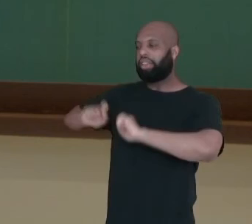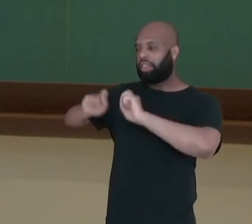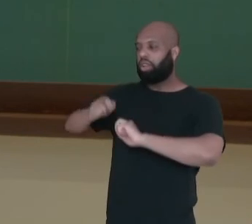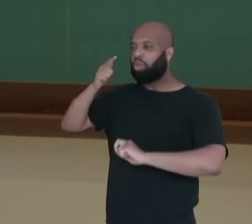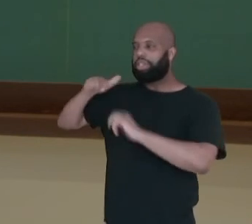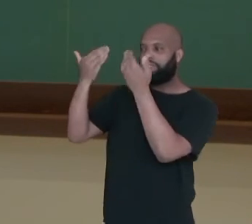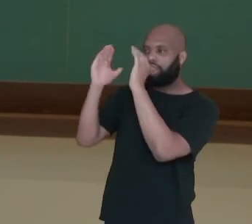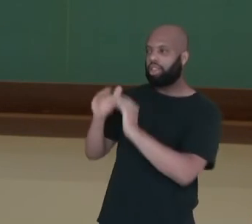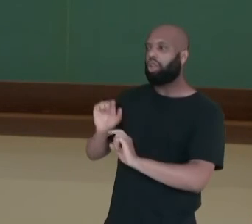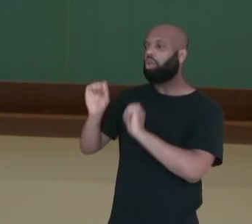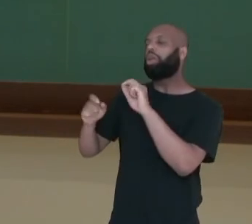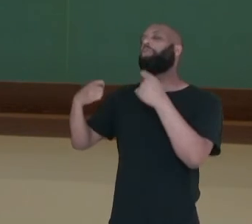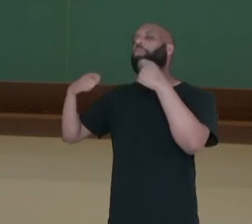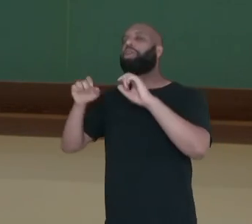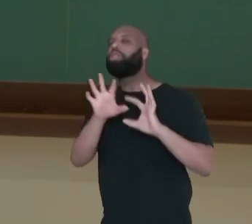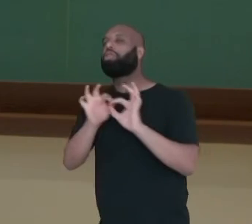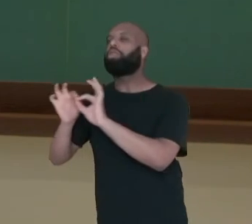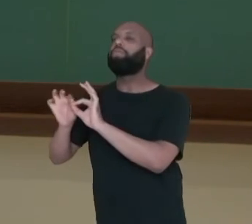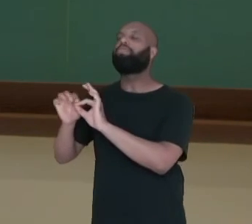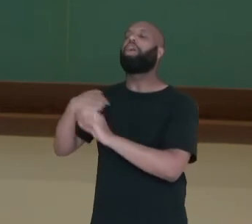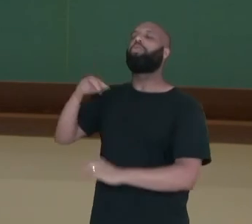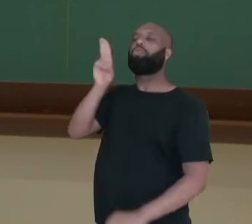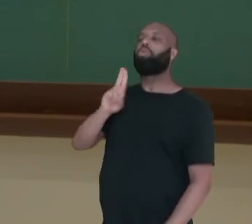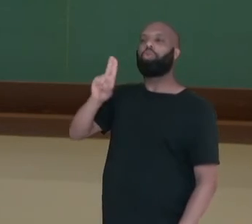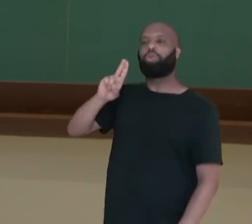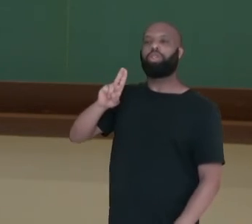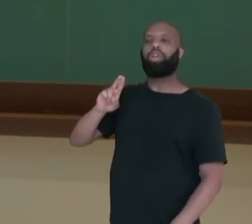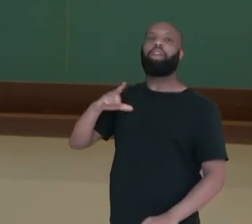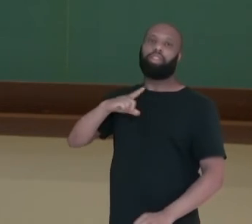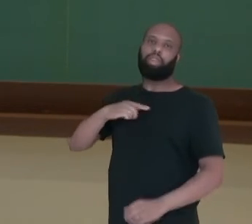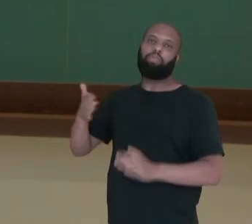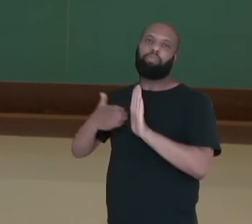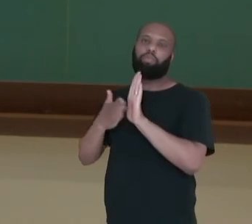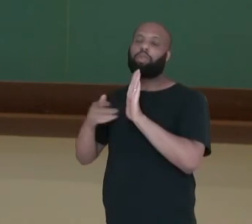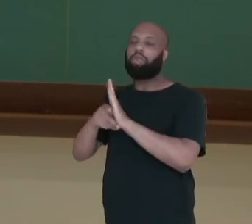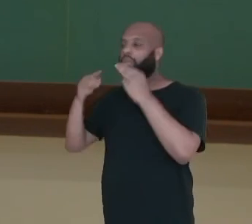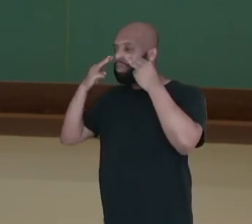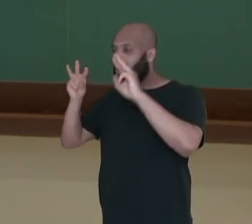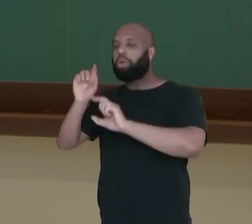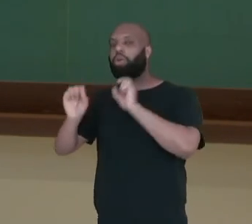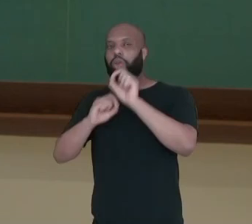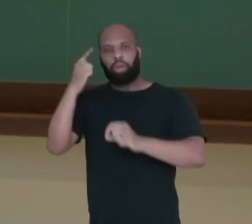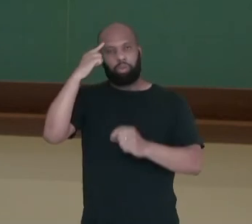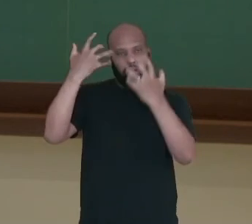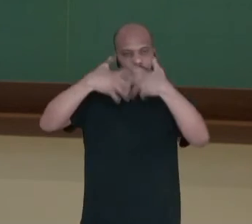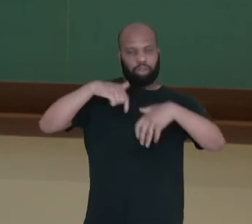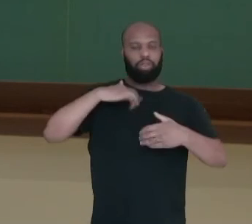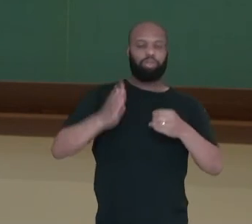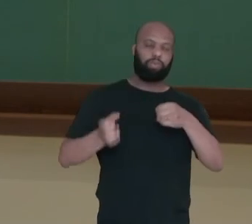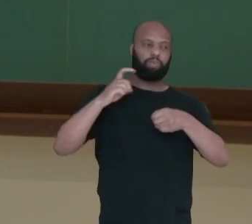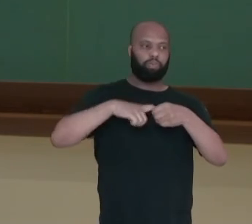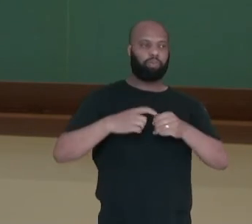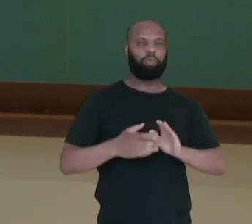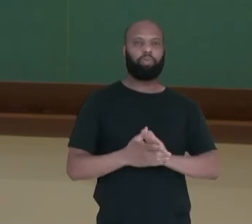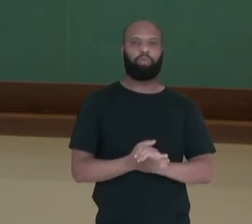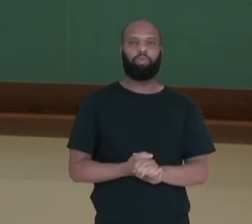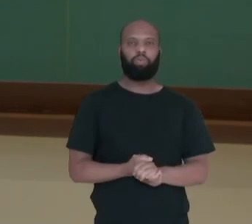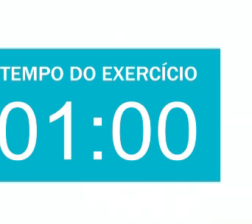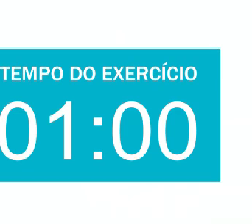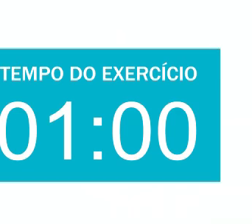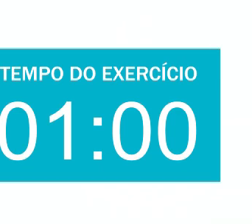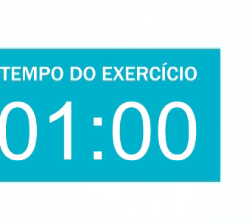de análise de contexto, como propõe o Maquiavel. Pense aí e a gente já retorna.